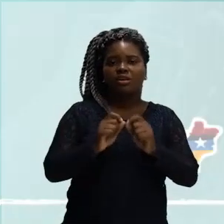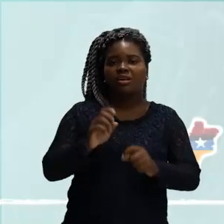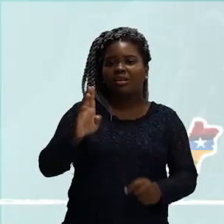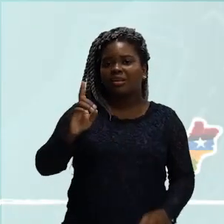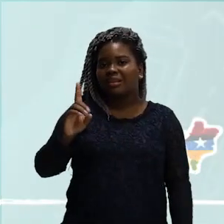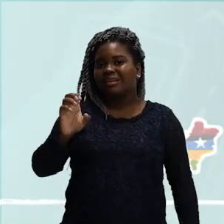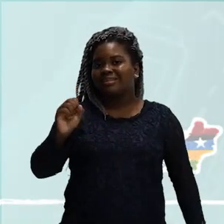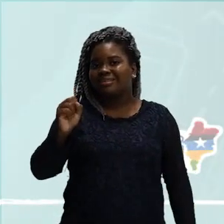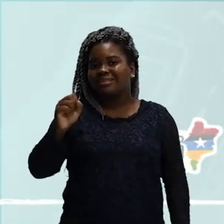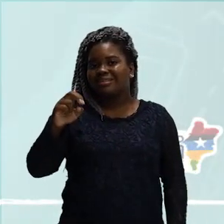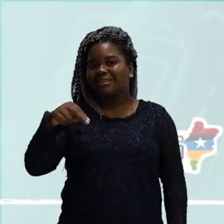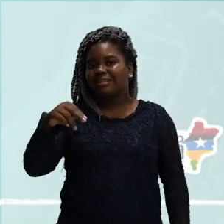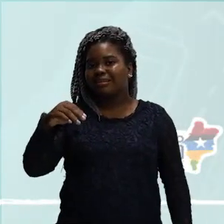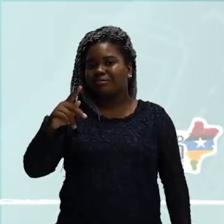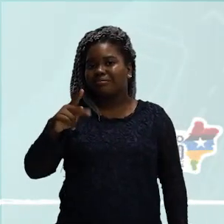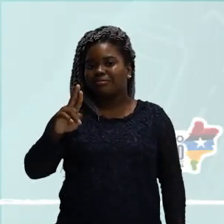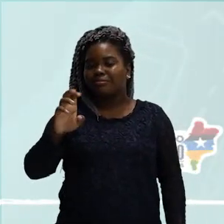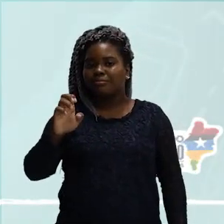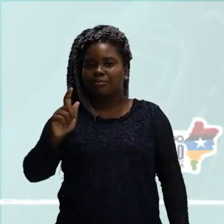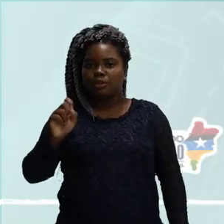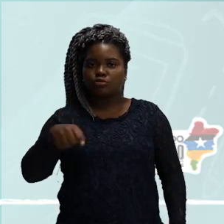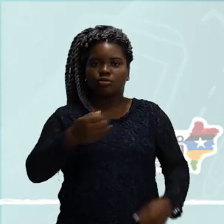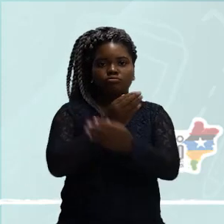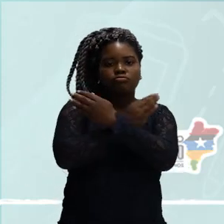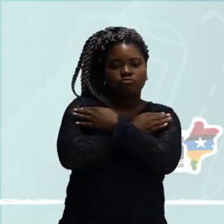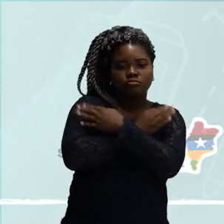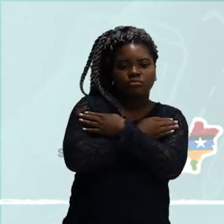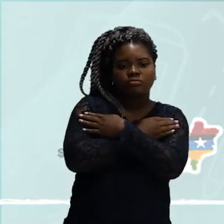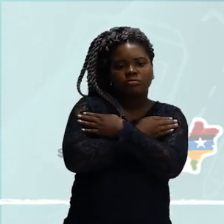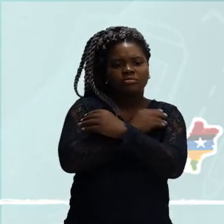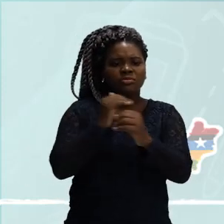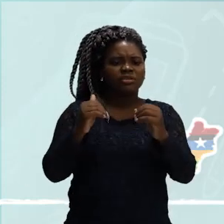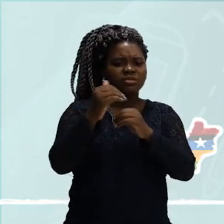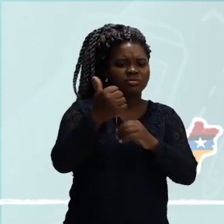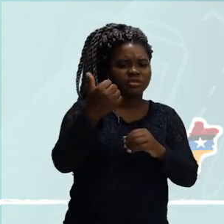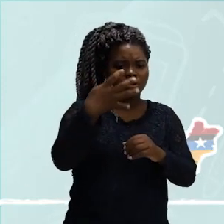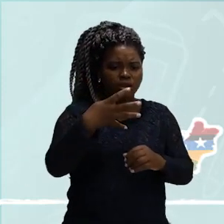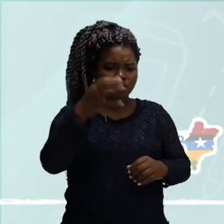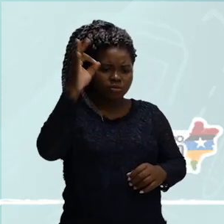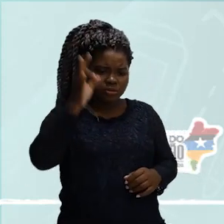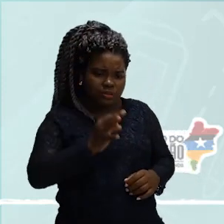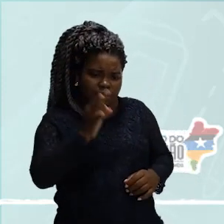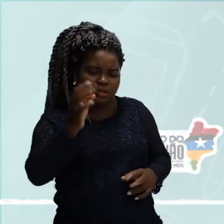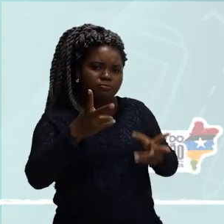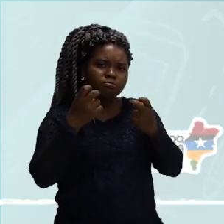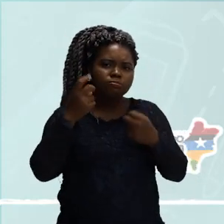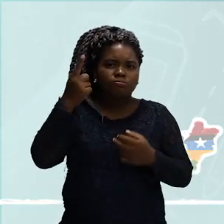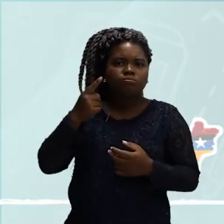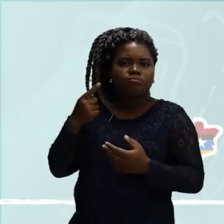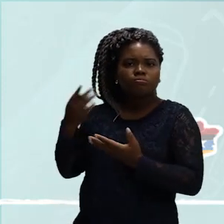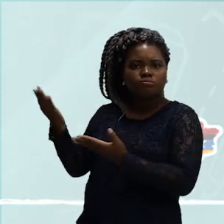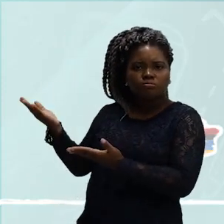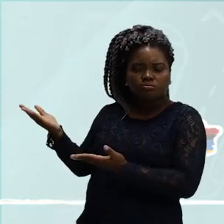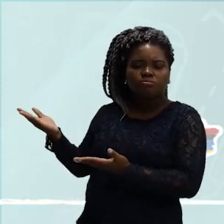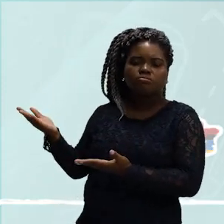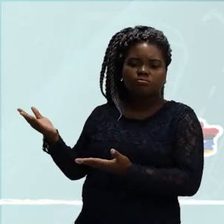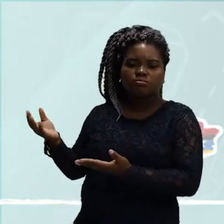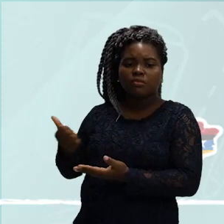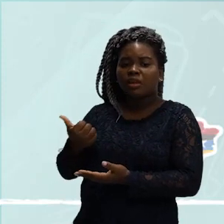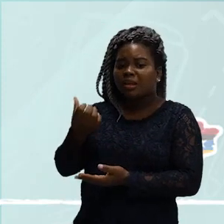consegue extrair as informações. E esse é o objetivo de você representar os dados através de um gráfico, porque fica